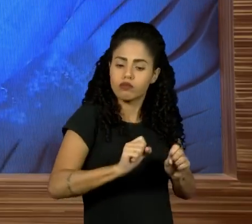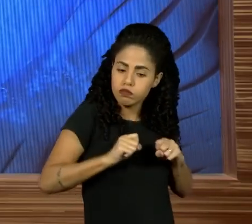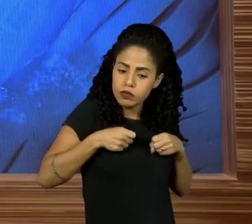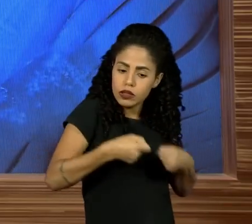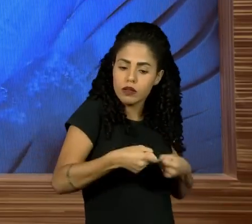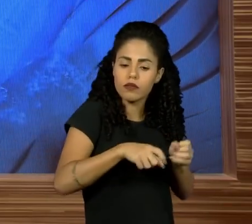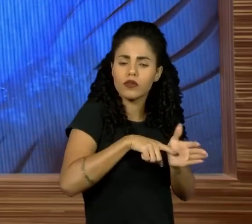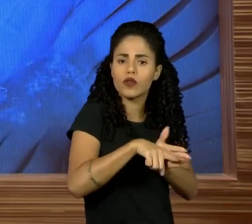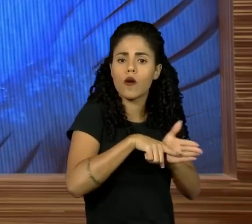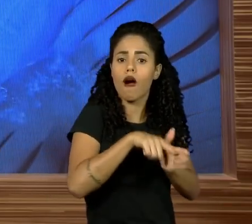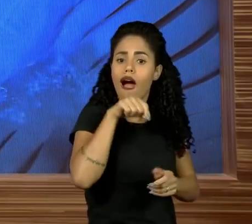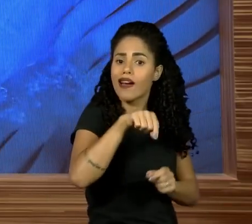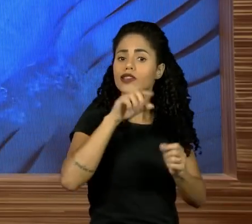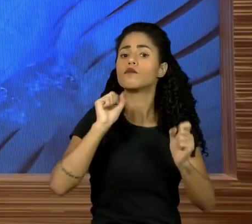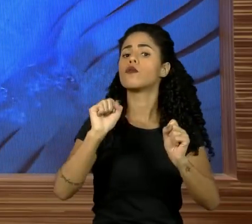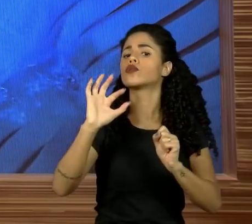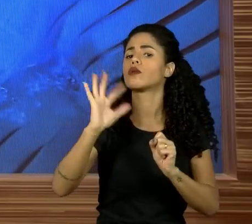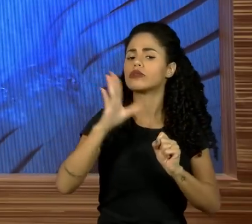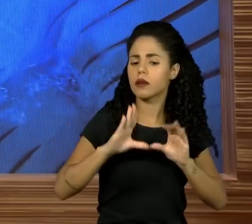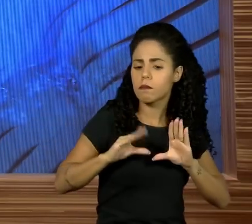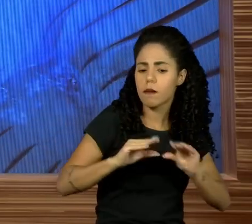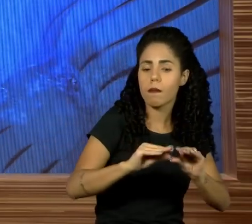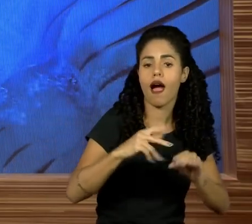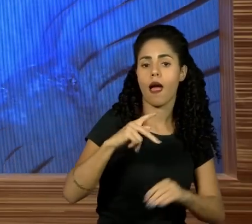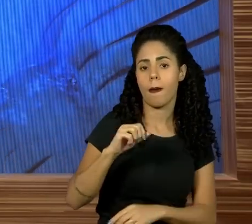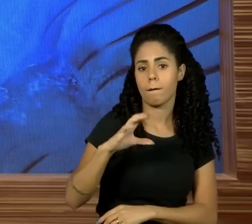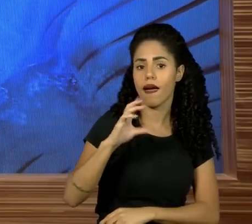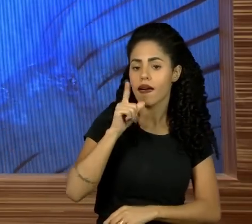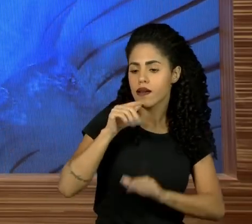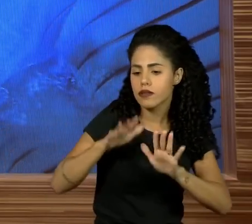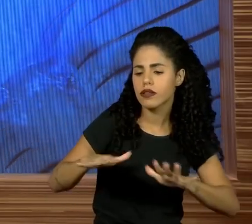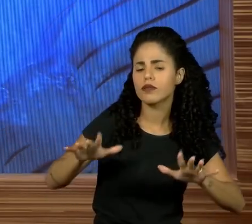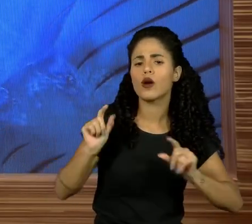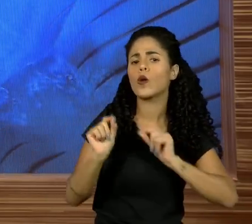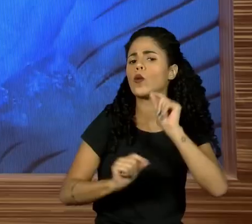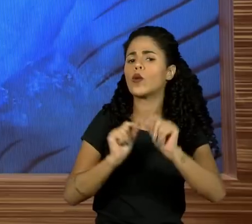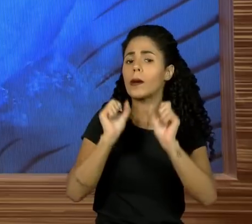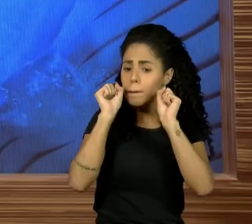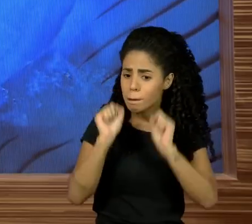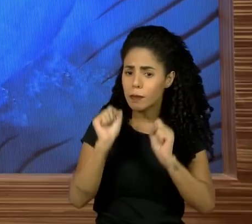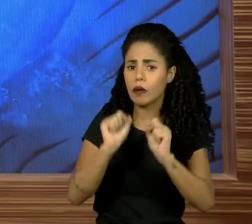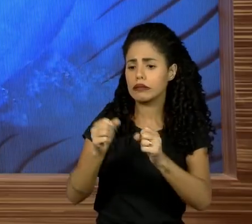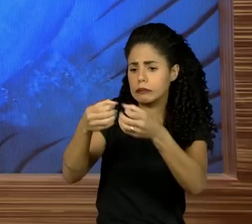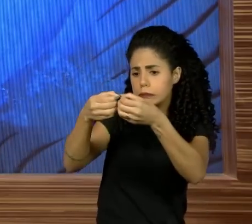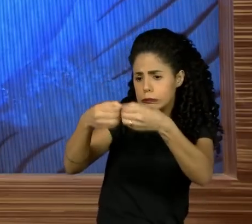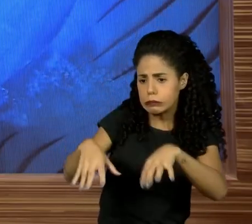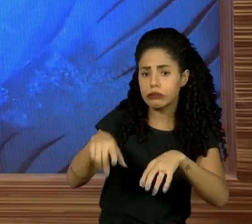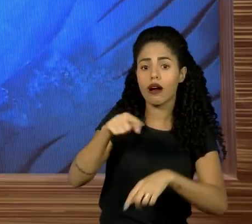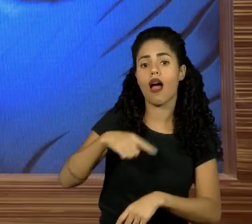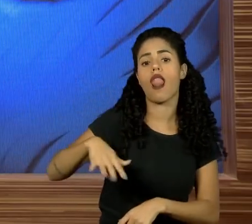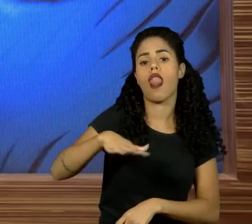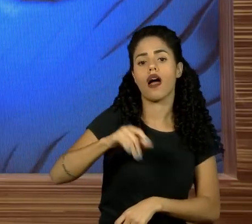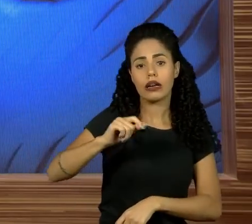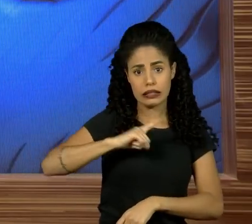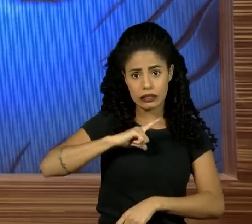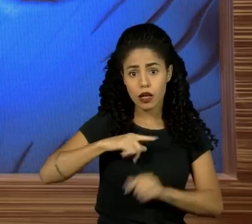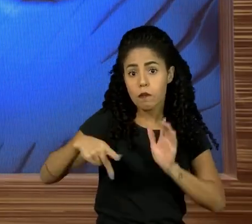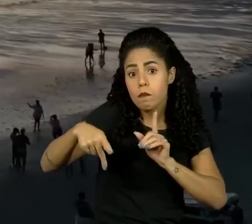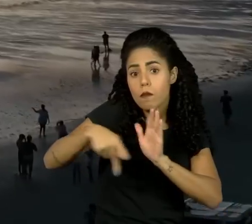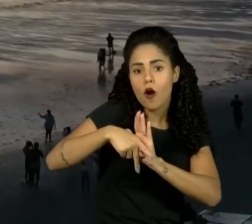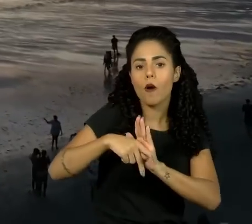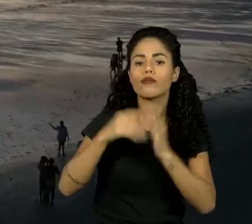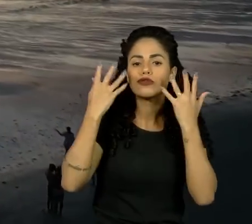pesquisadores, mesmo com as mudanças, a chamada PEC das praias poderá causar a destruição de ecossistemas